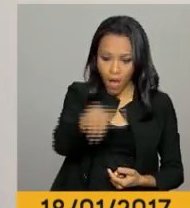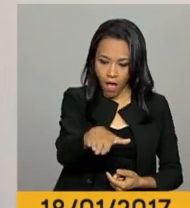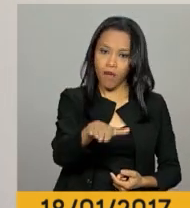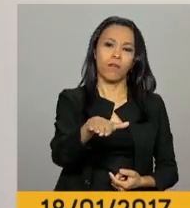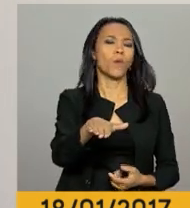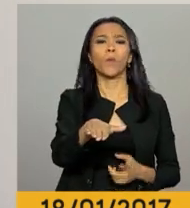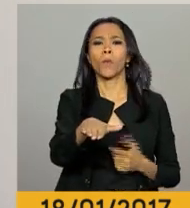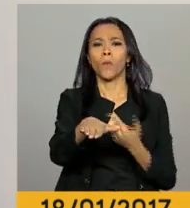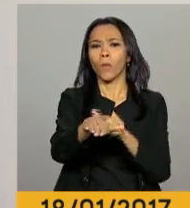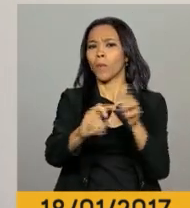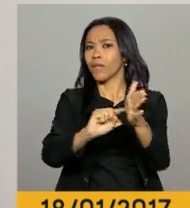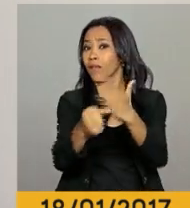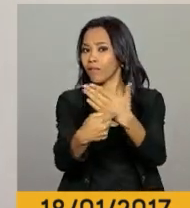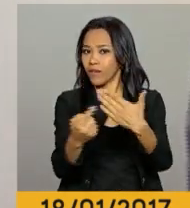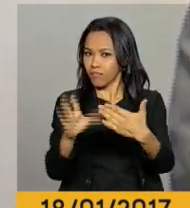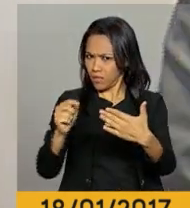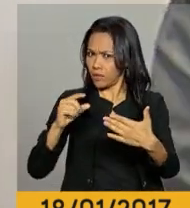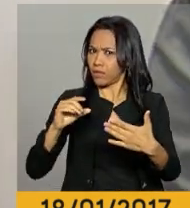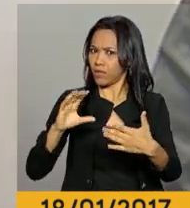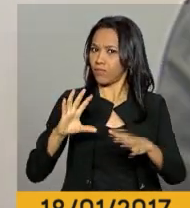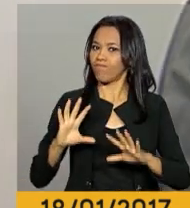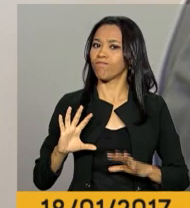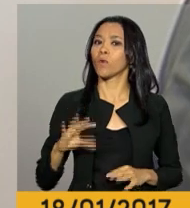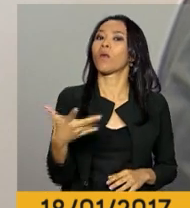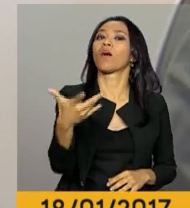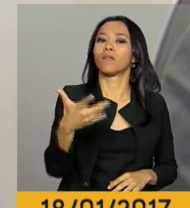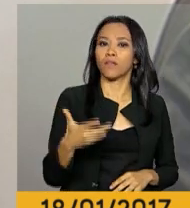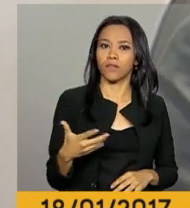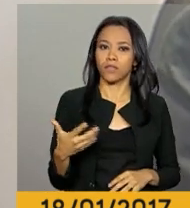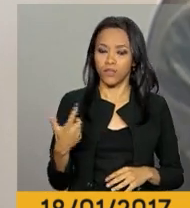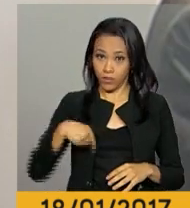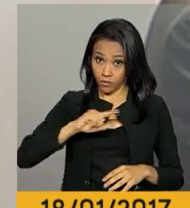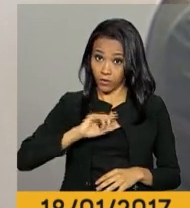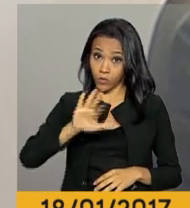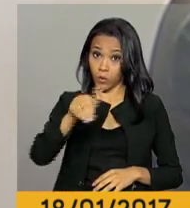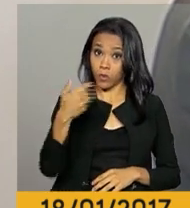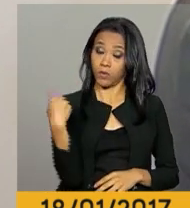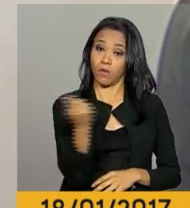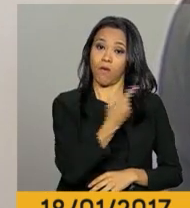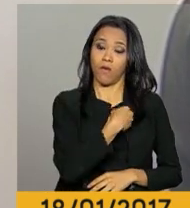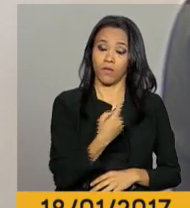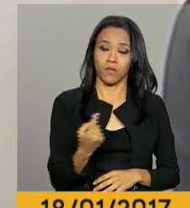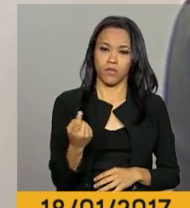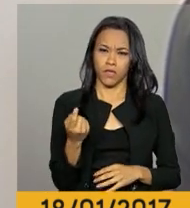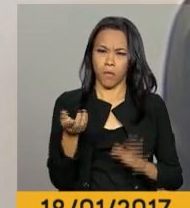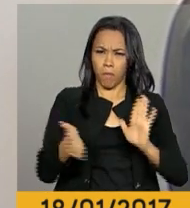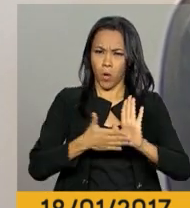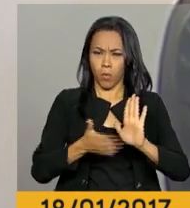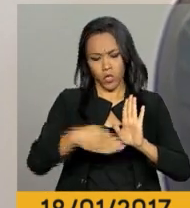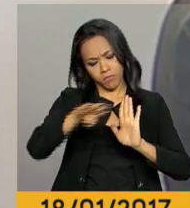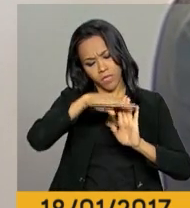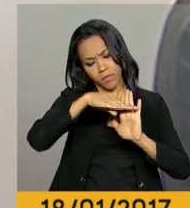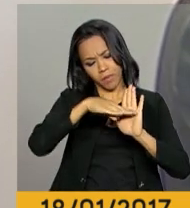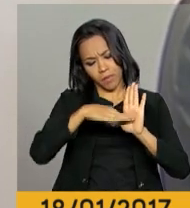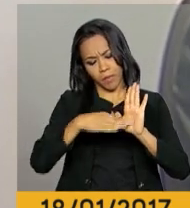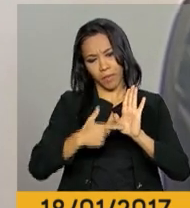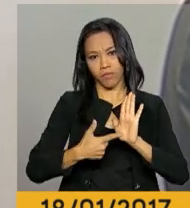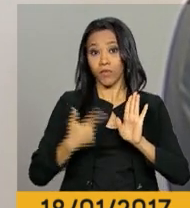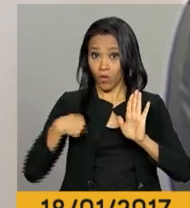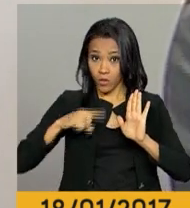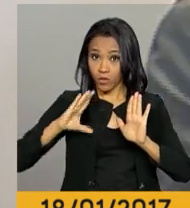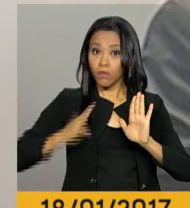coragem é preciso uma certa Ousadia e nós ousamos quando nós eh fazemos essas propostas nós estamos